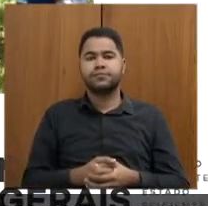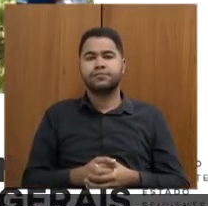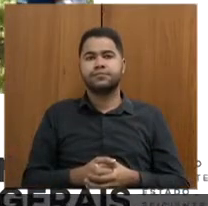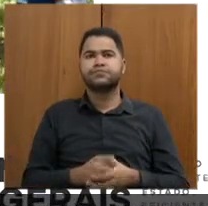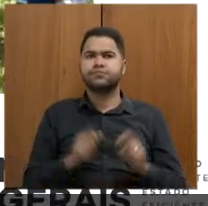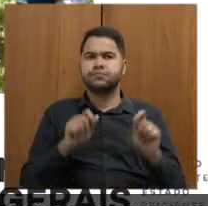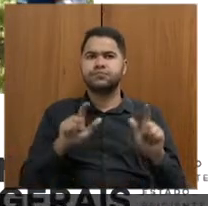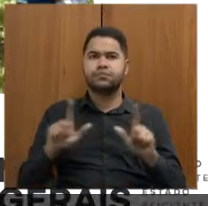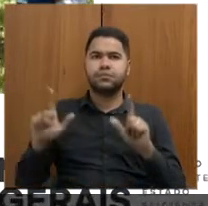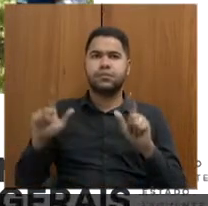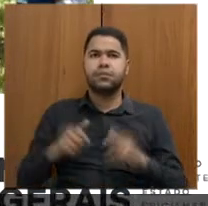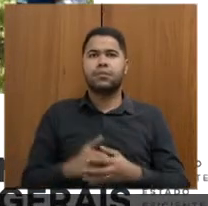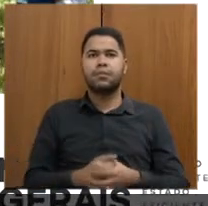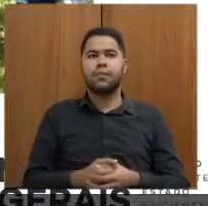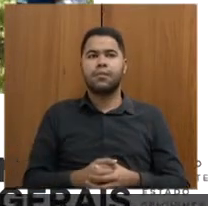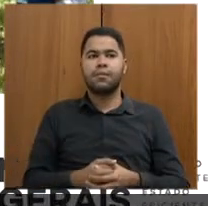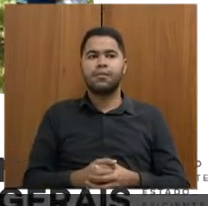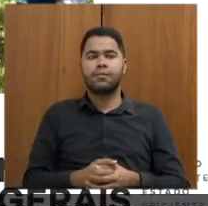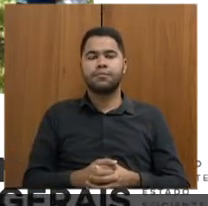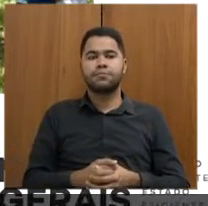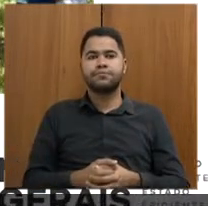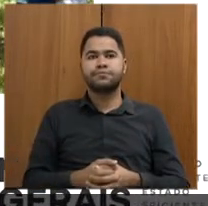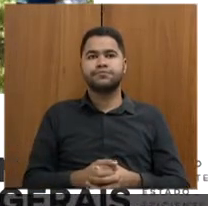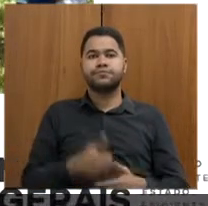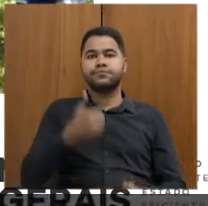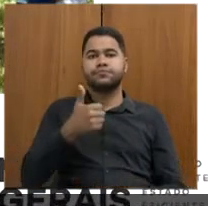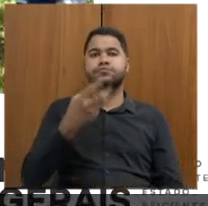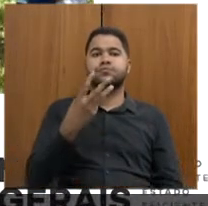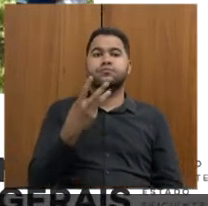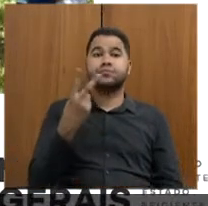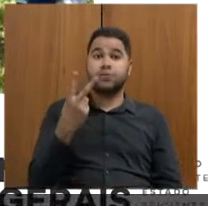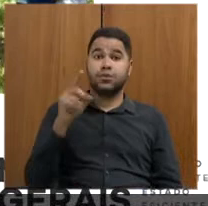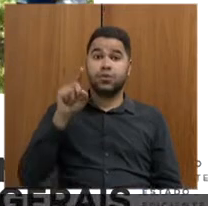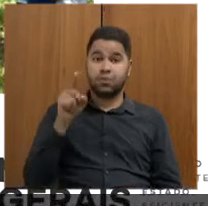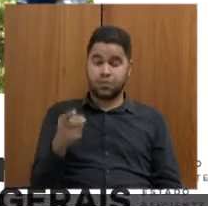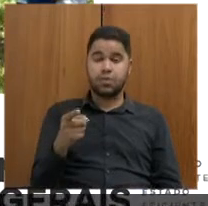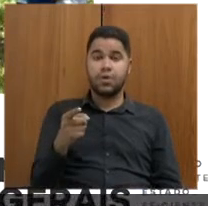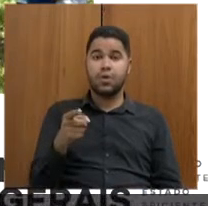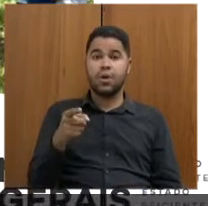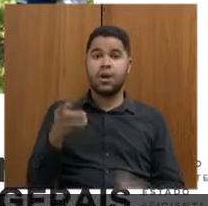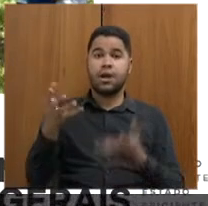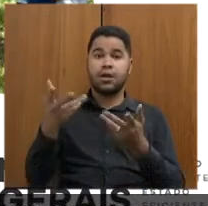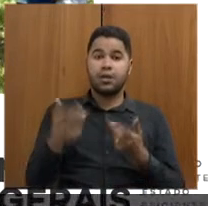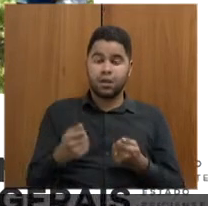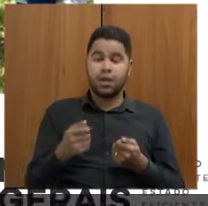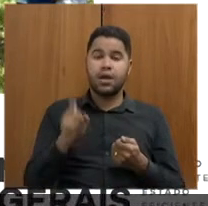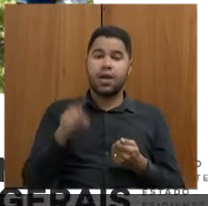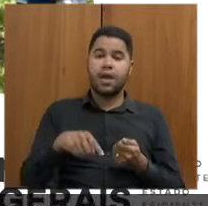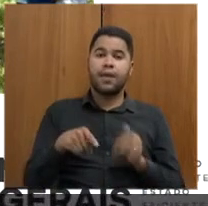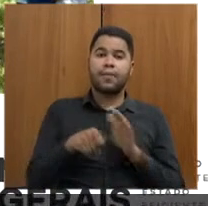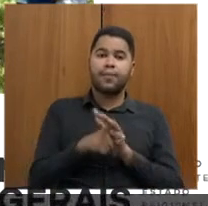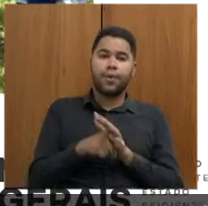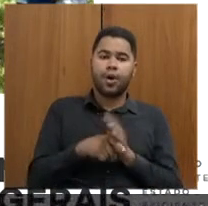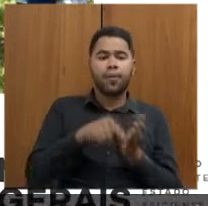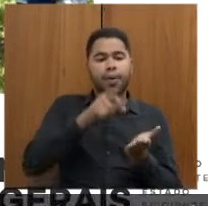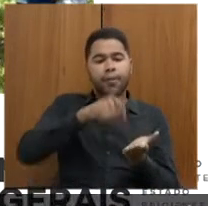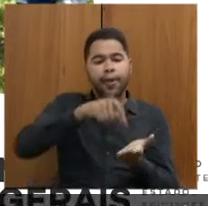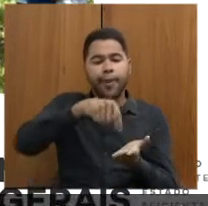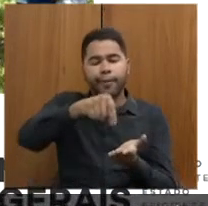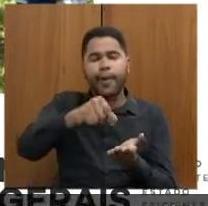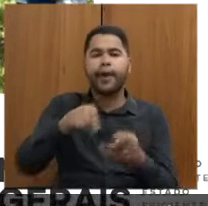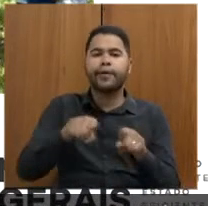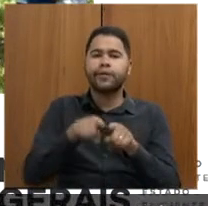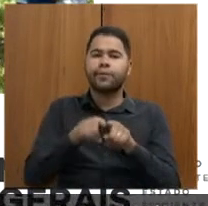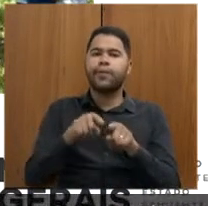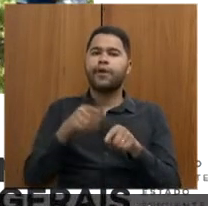e pode passar por favor é 132 mil atendimentos e hortaliças e frutas atendimentos em comercialização